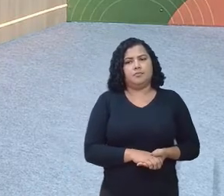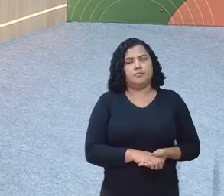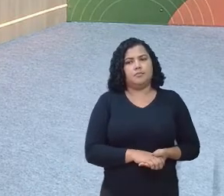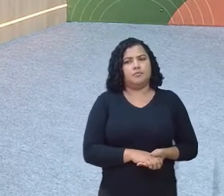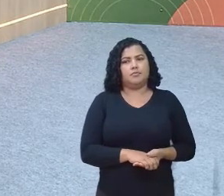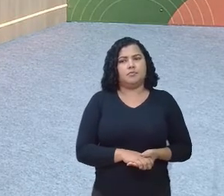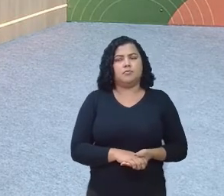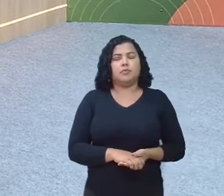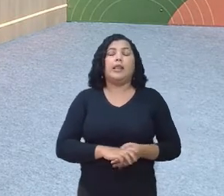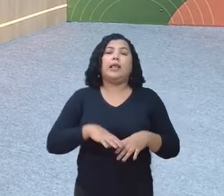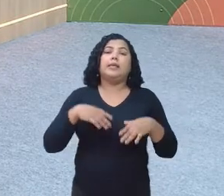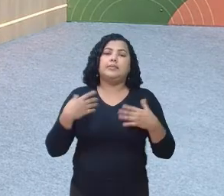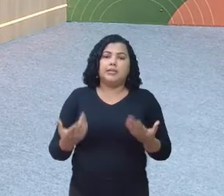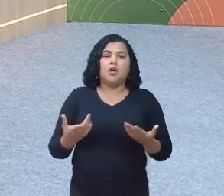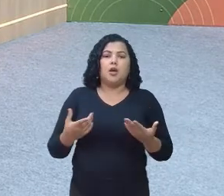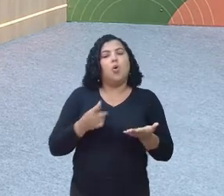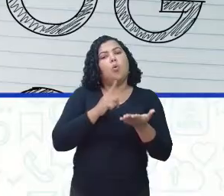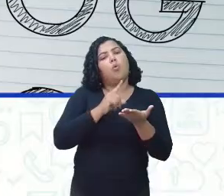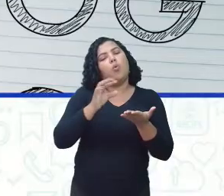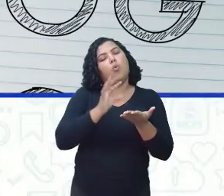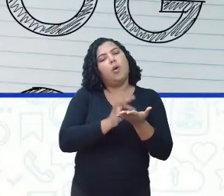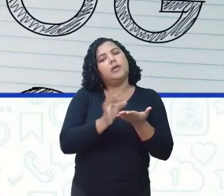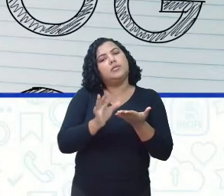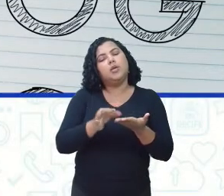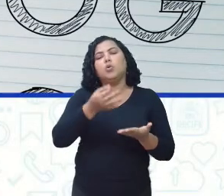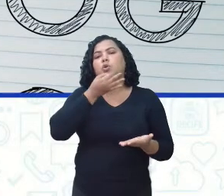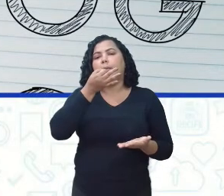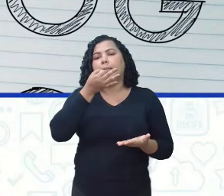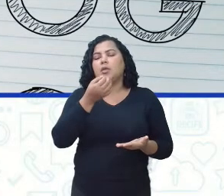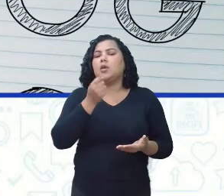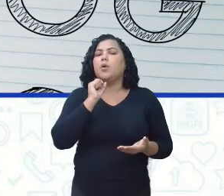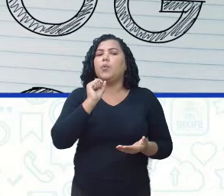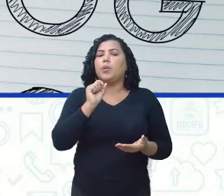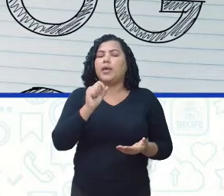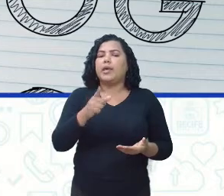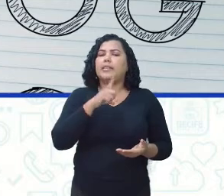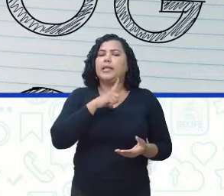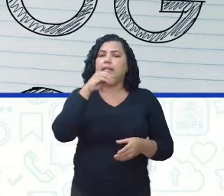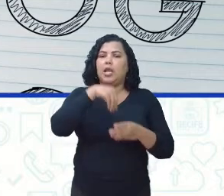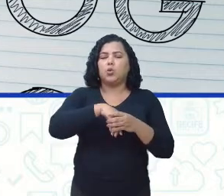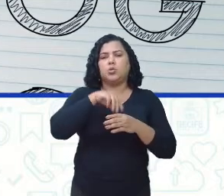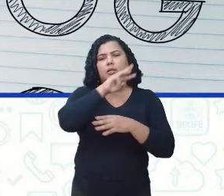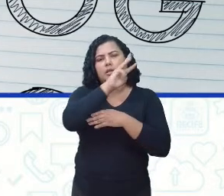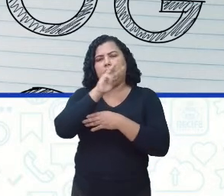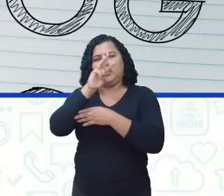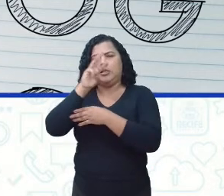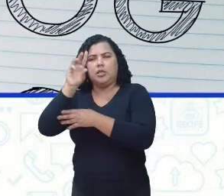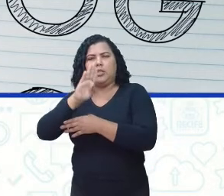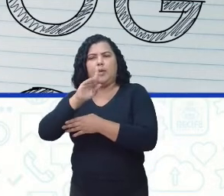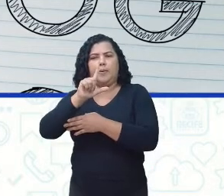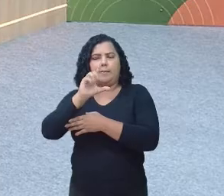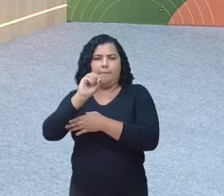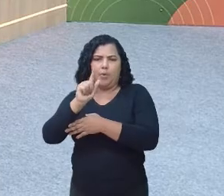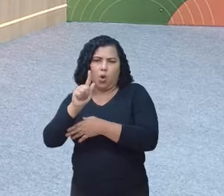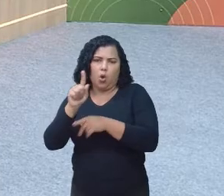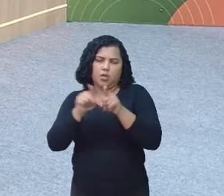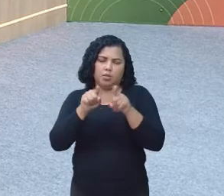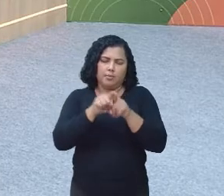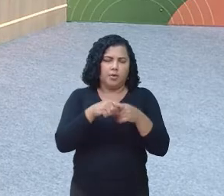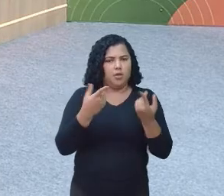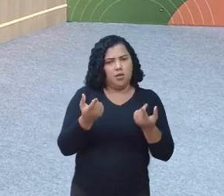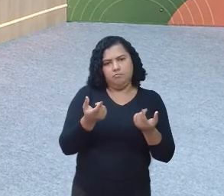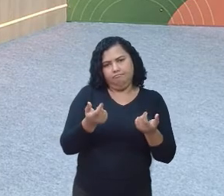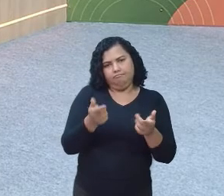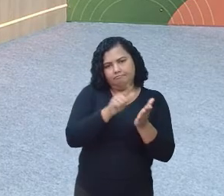O artigo de opinião, ele circula em jornais, revistas e blogs e costuma ter muita relevância social. Então, ele tem esse ponto aí em comum com